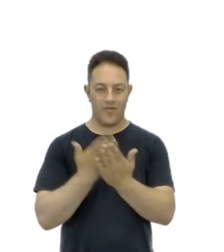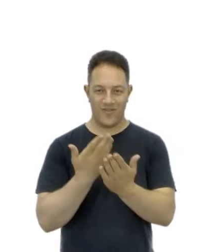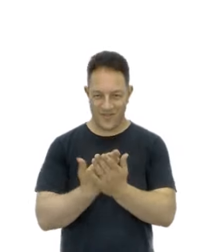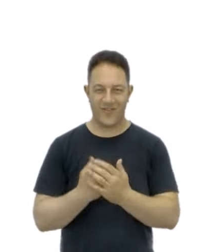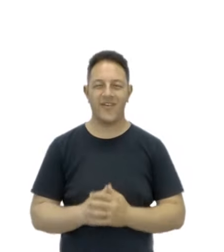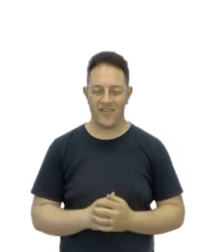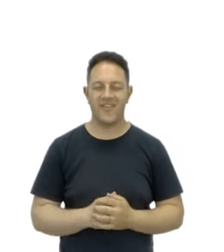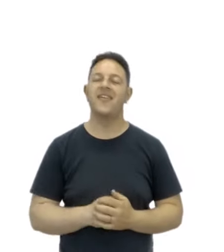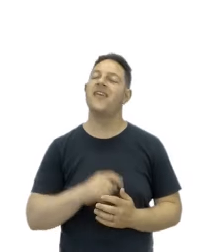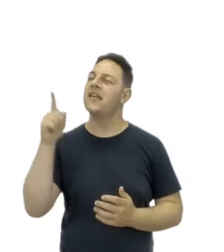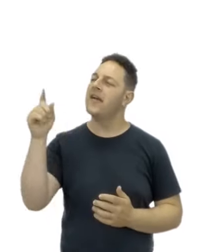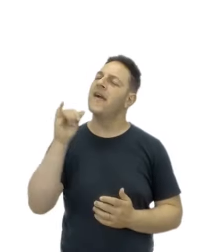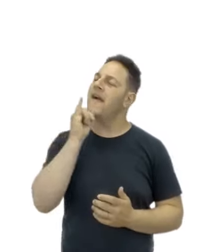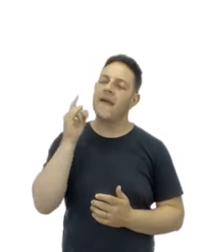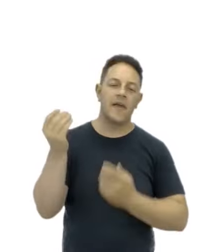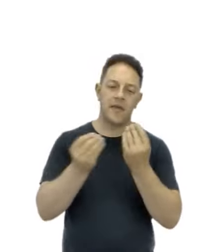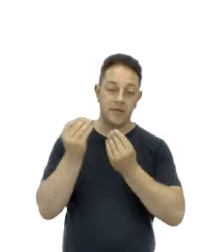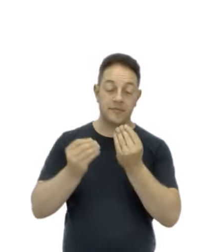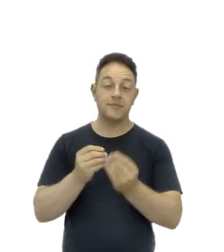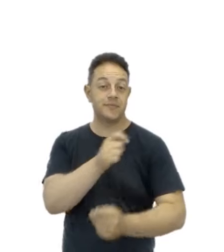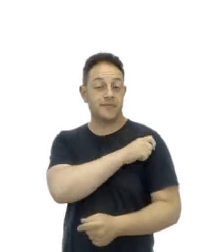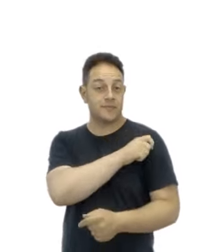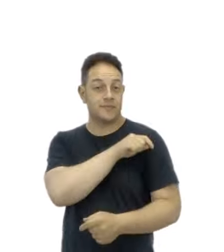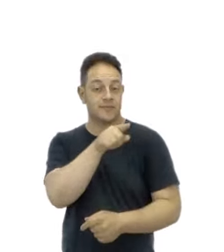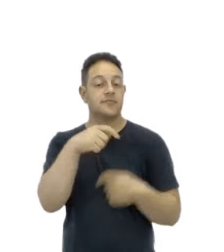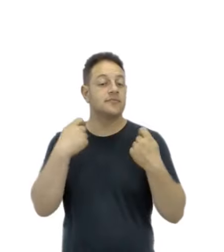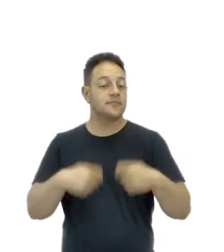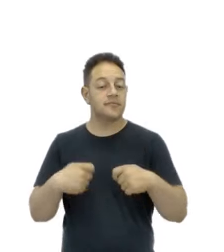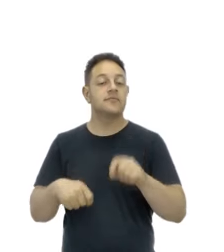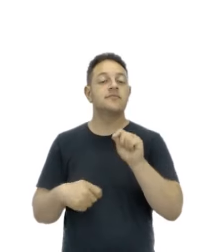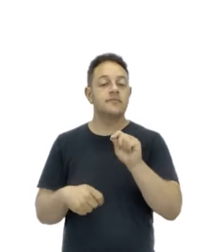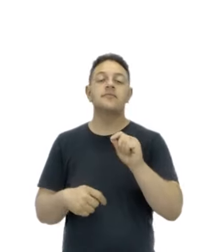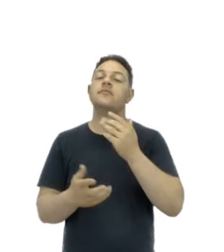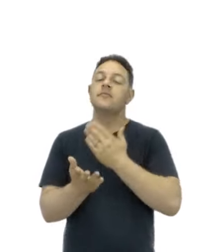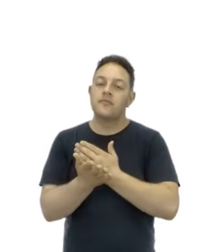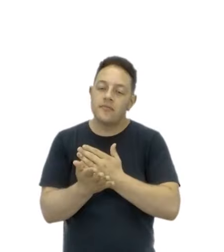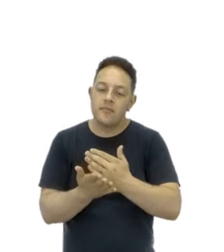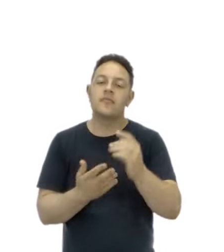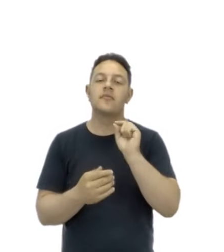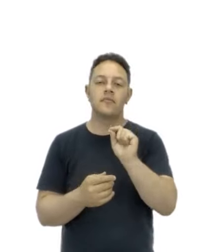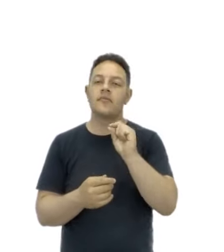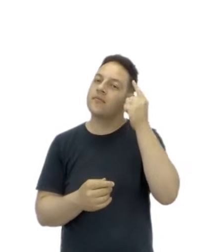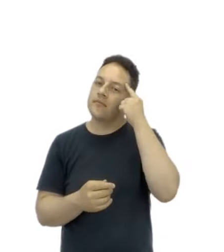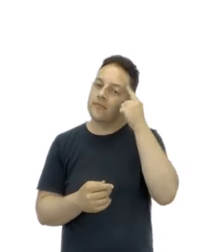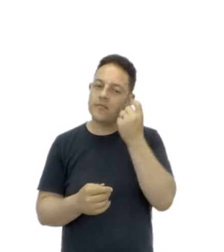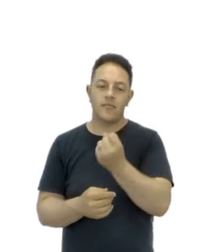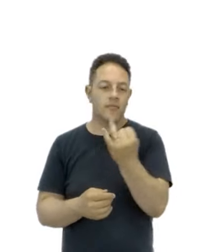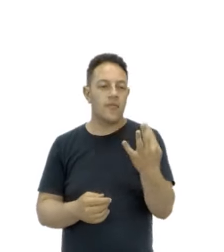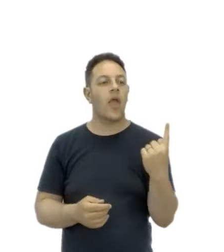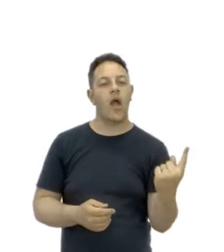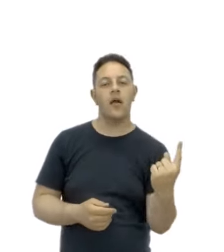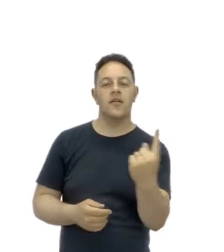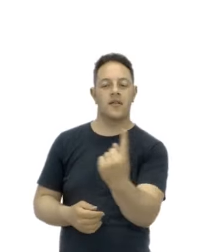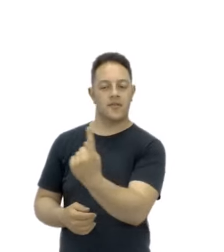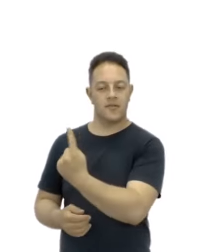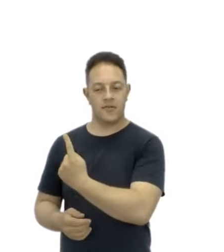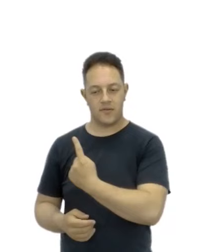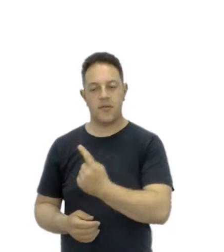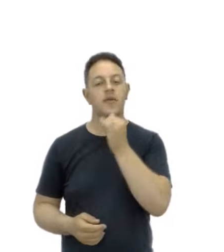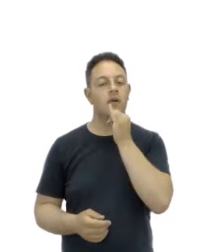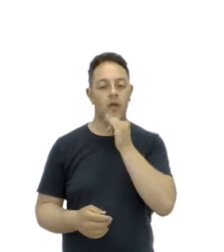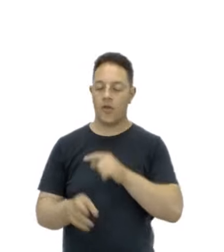essa situação, os estudantes devem fazer uso inicialmente de distribuição 1 a 1. Ronaldo